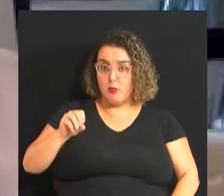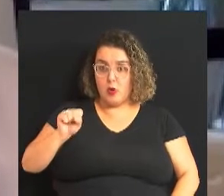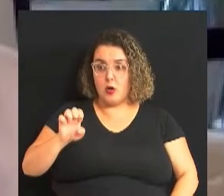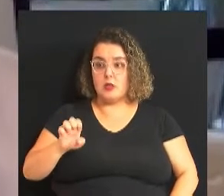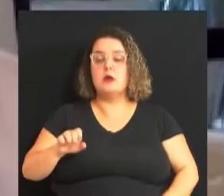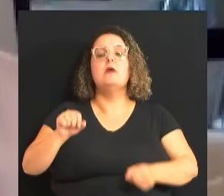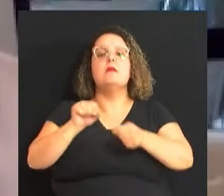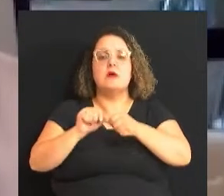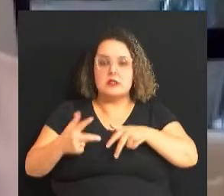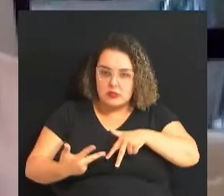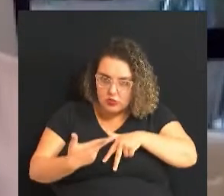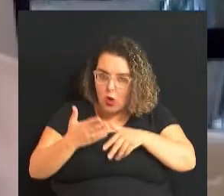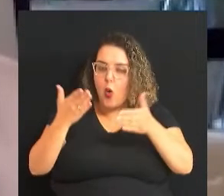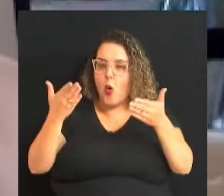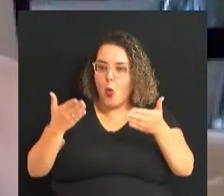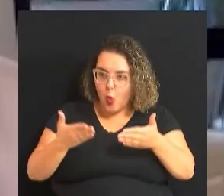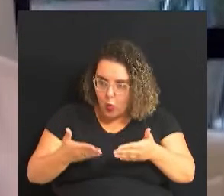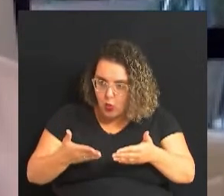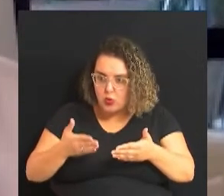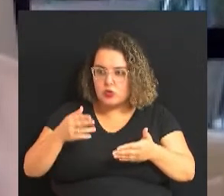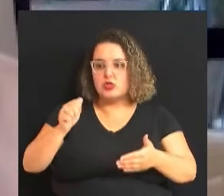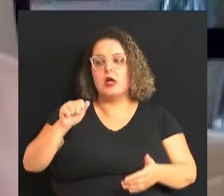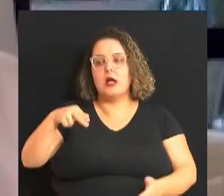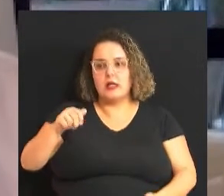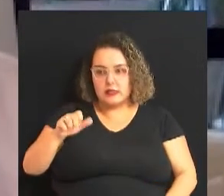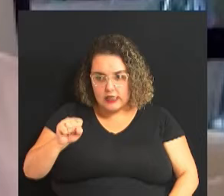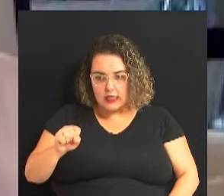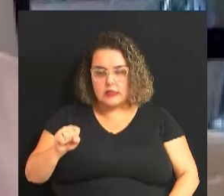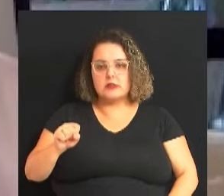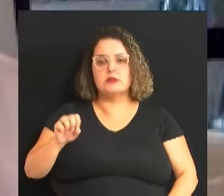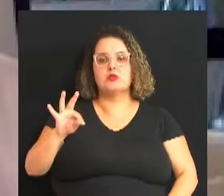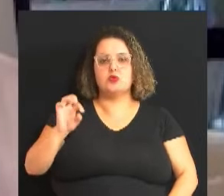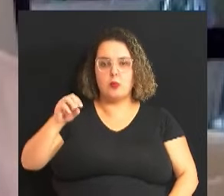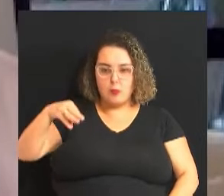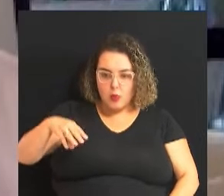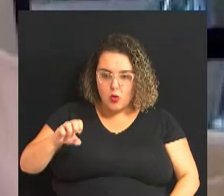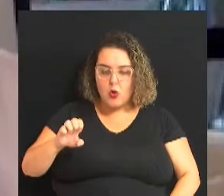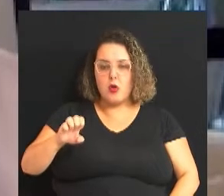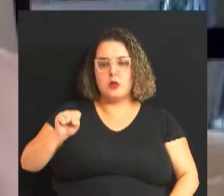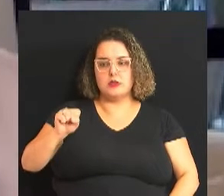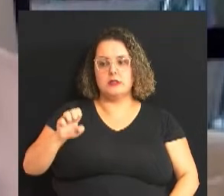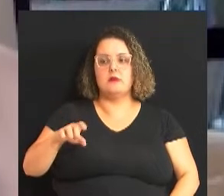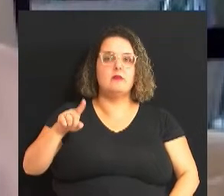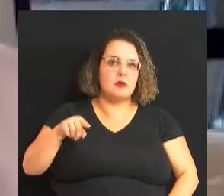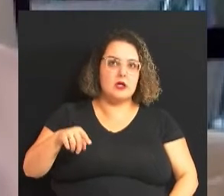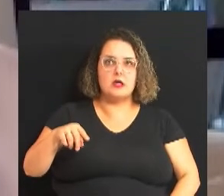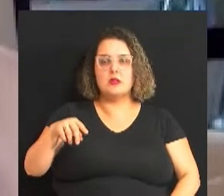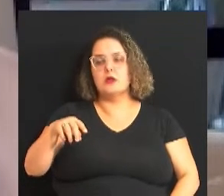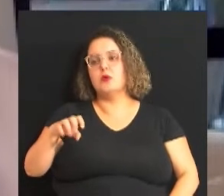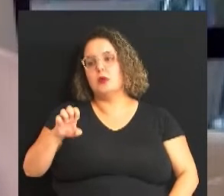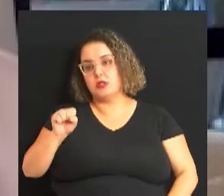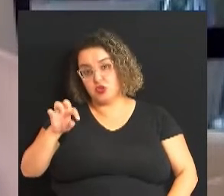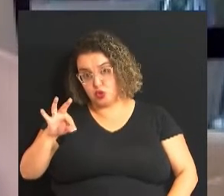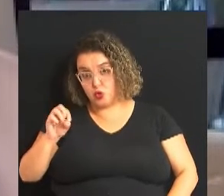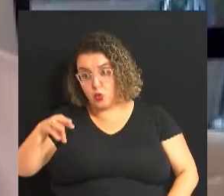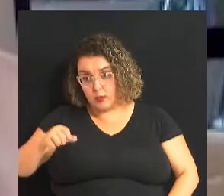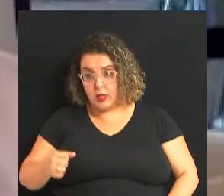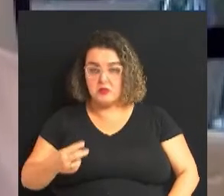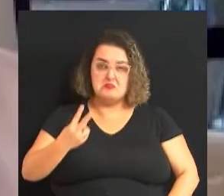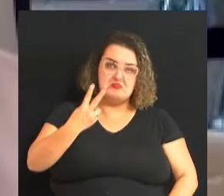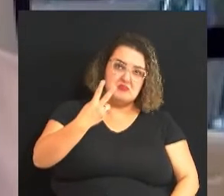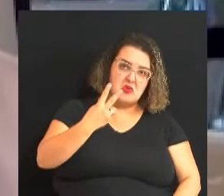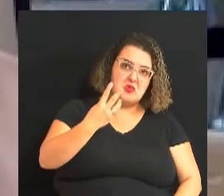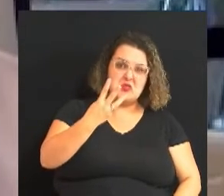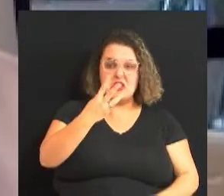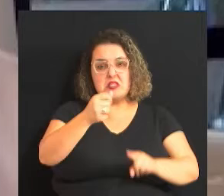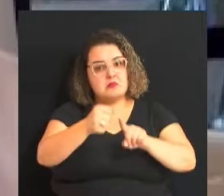hoje, faz a sua anastomose, faz o estoma, você vai ficar com o seu estoma lá uns 2 meses, 3 meses estourando.